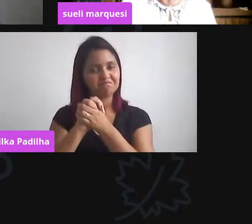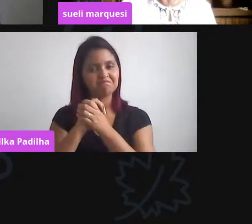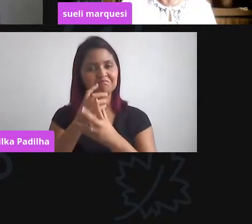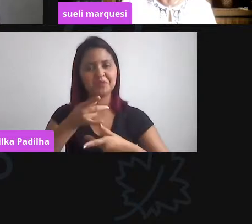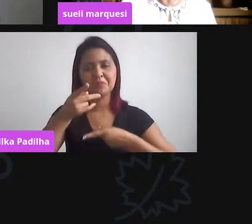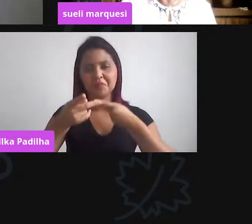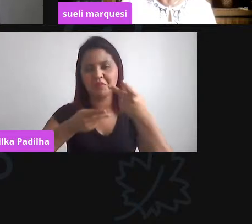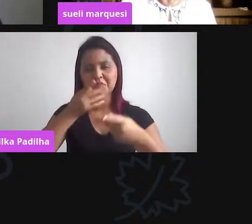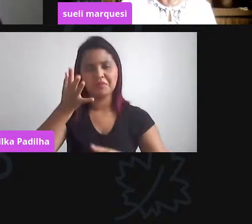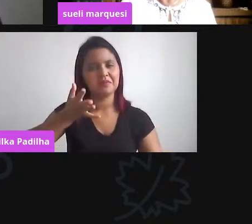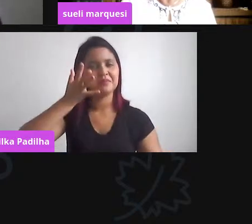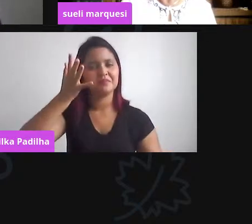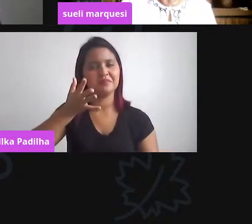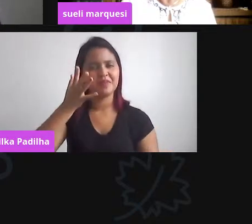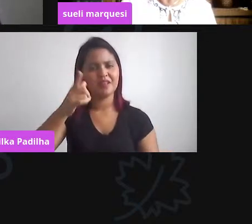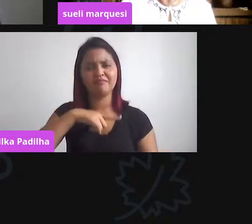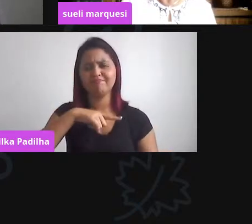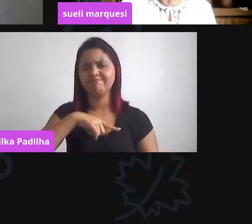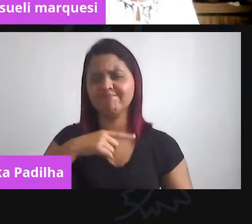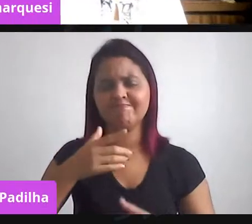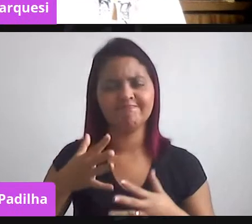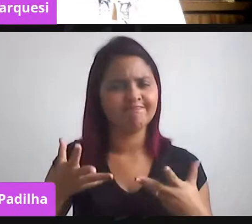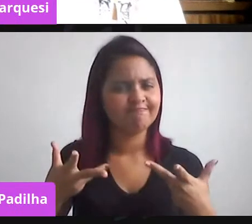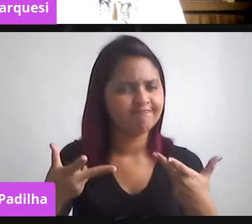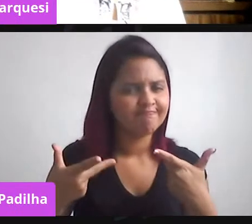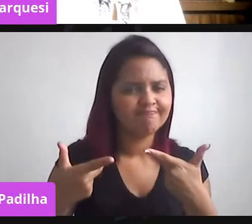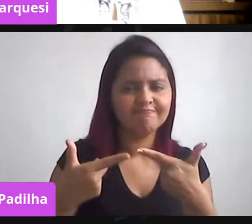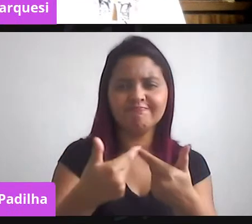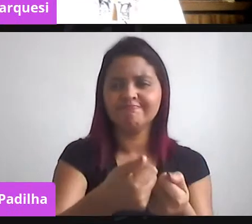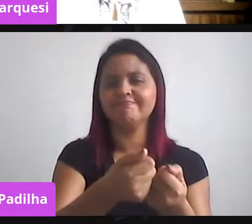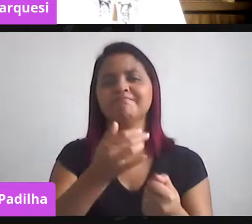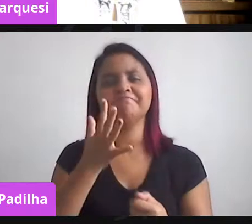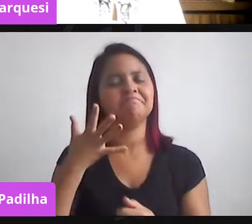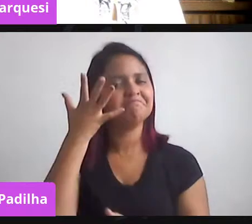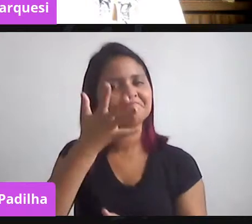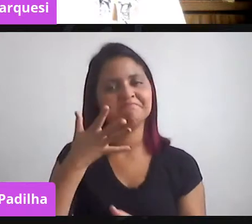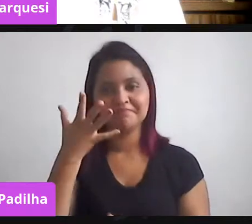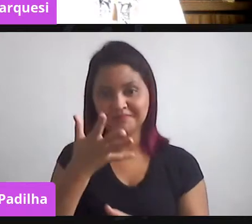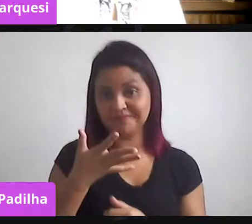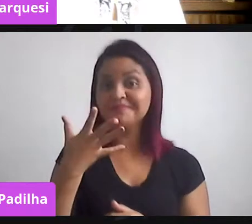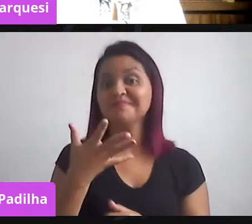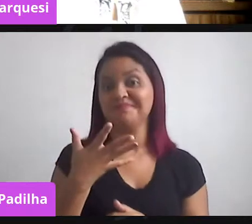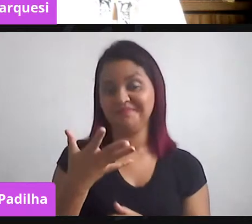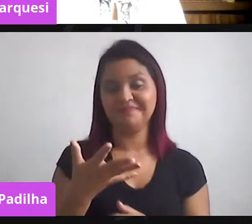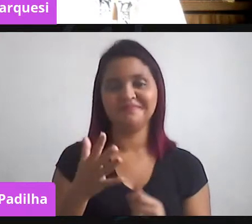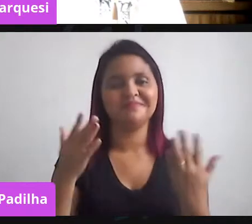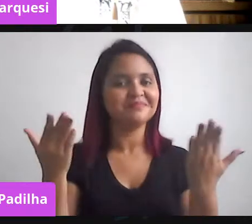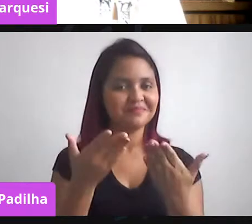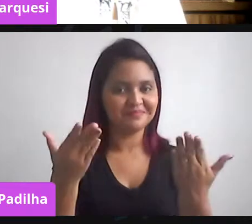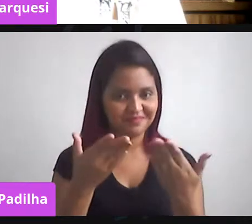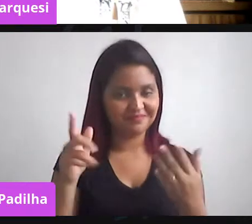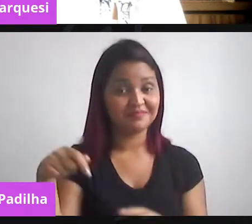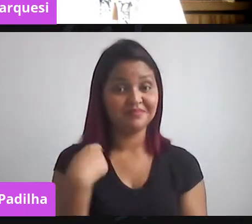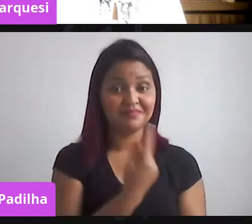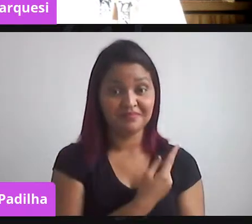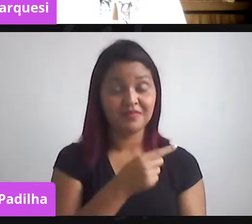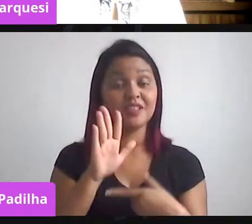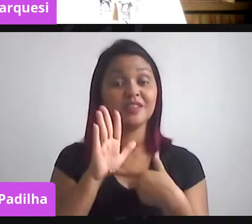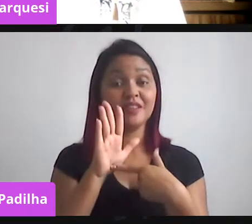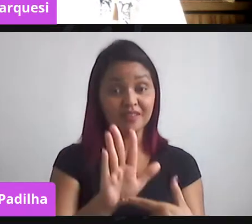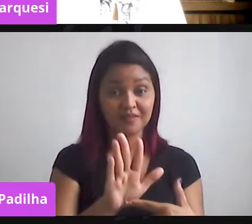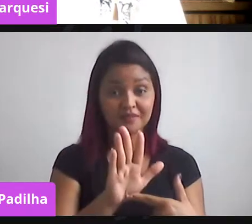temos bastantes elogios, né, a respeito da sua apresentação. E agora nós vamos